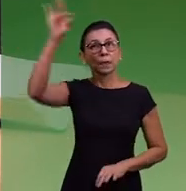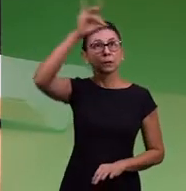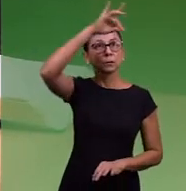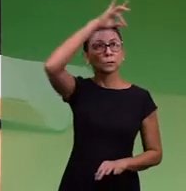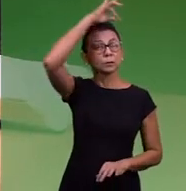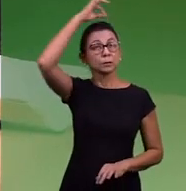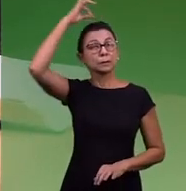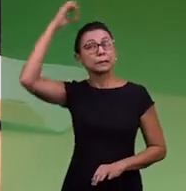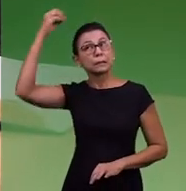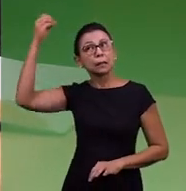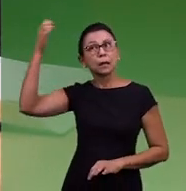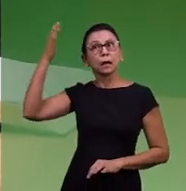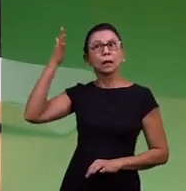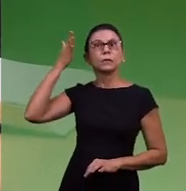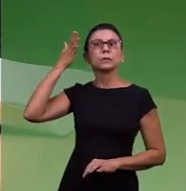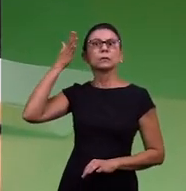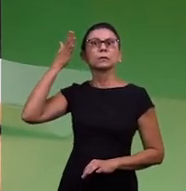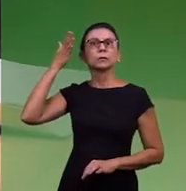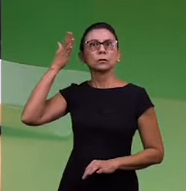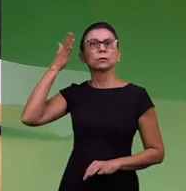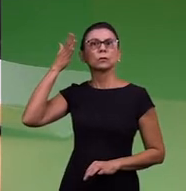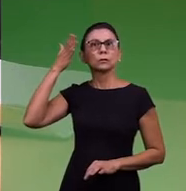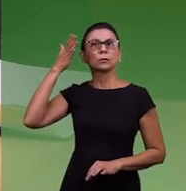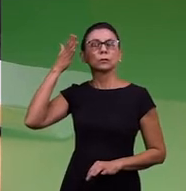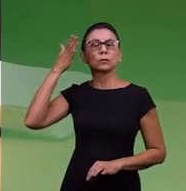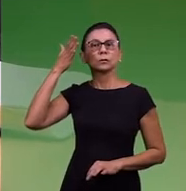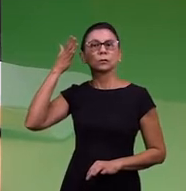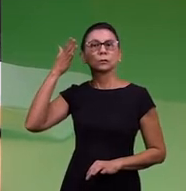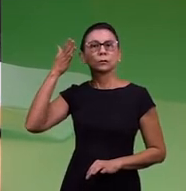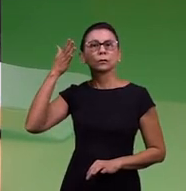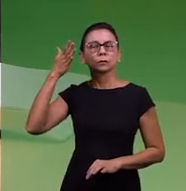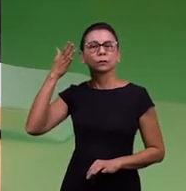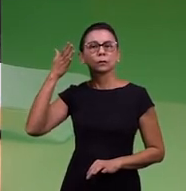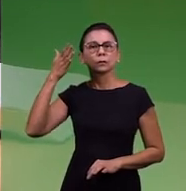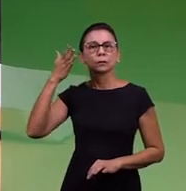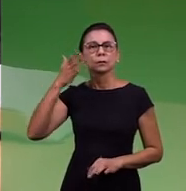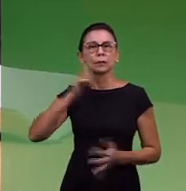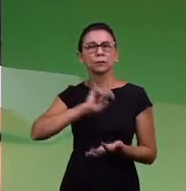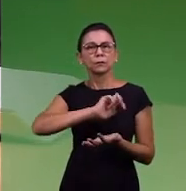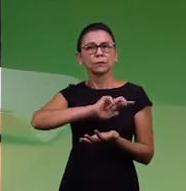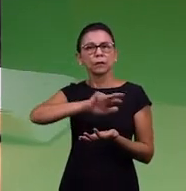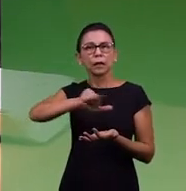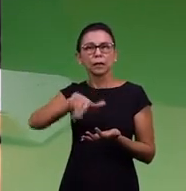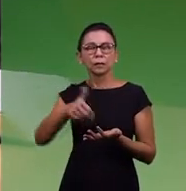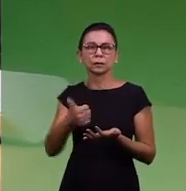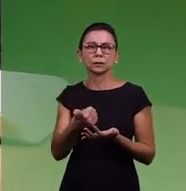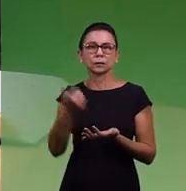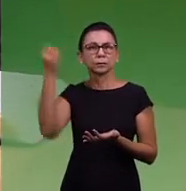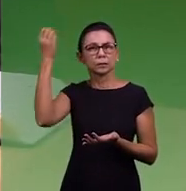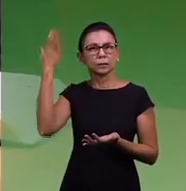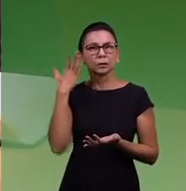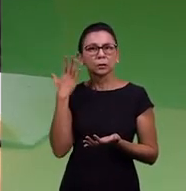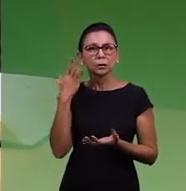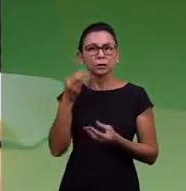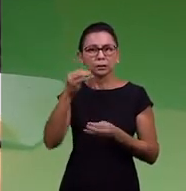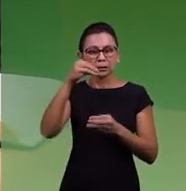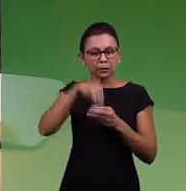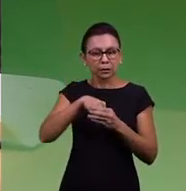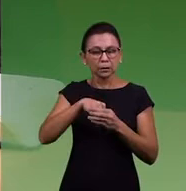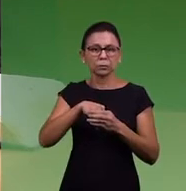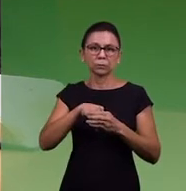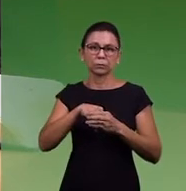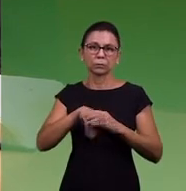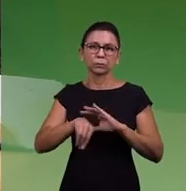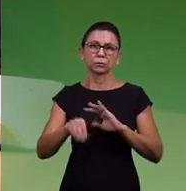Santo nos levou a alcançar a profundidade das revelações existentes no livro, sob o